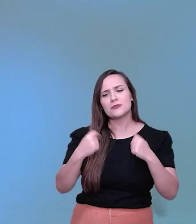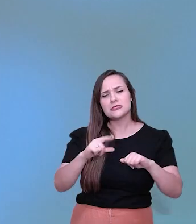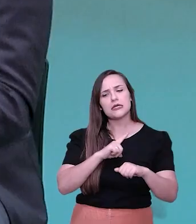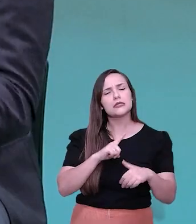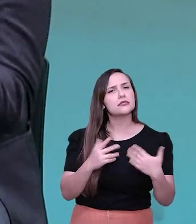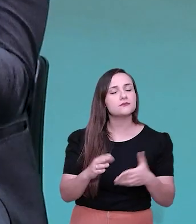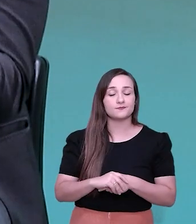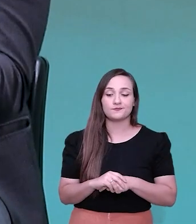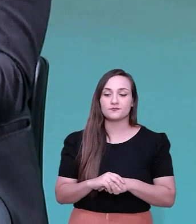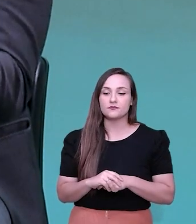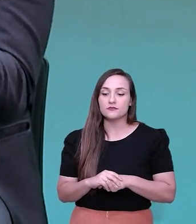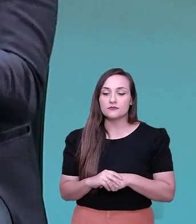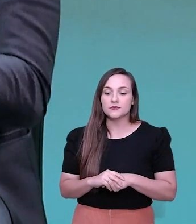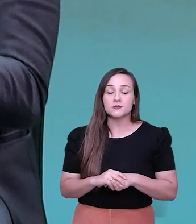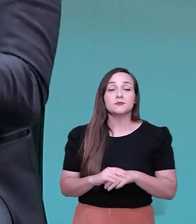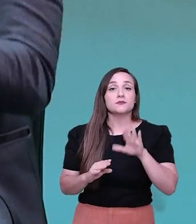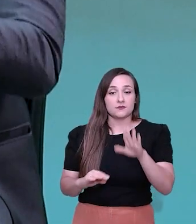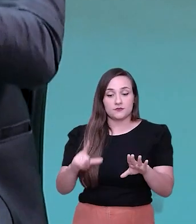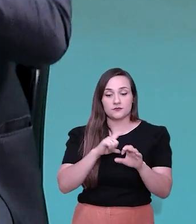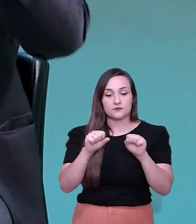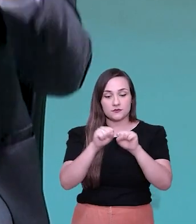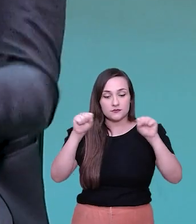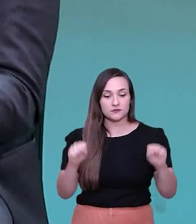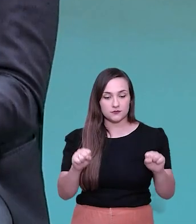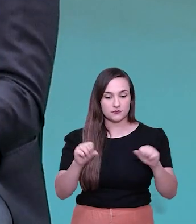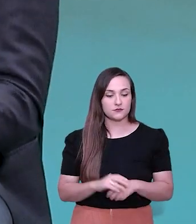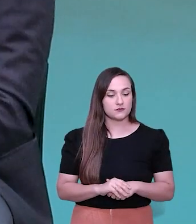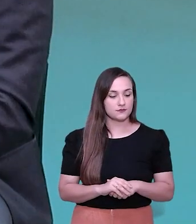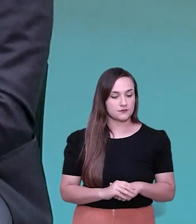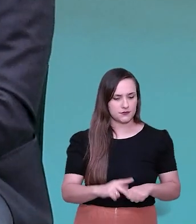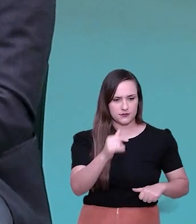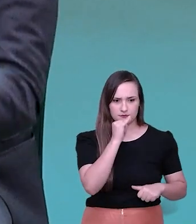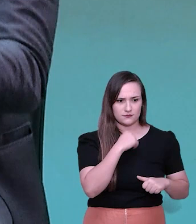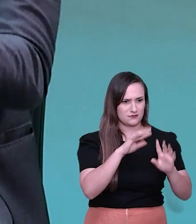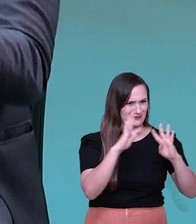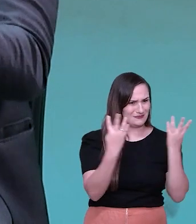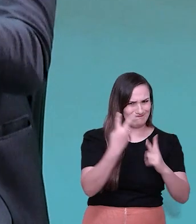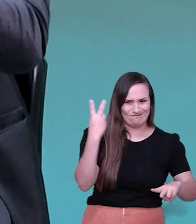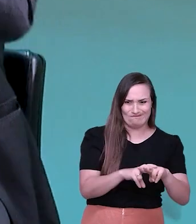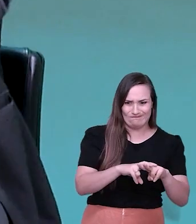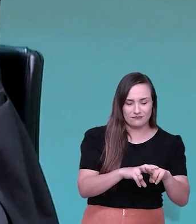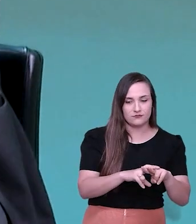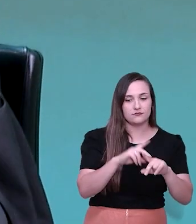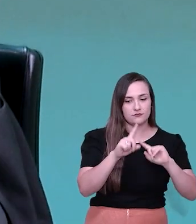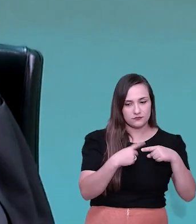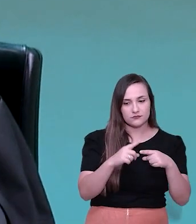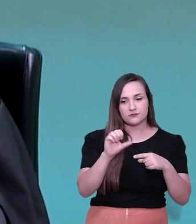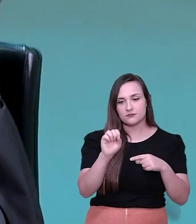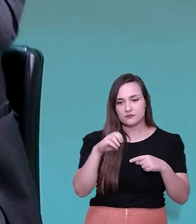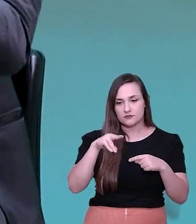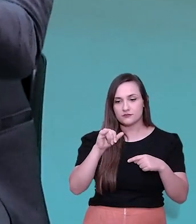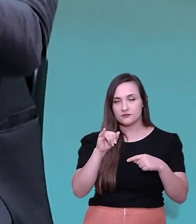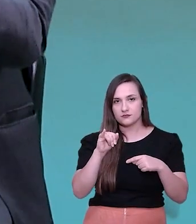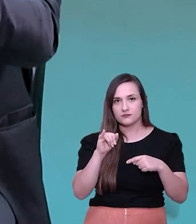saidinha? Basicamente, quando a gente pensa no sistema de progressão de regime de modo geral, nós estamos olhando para o